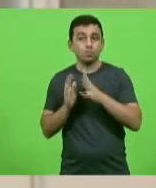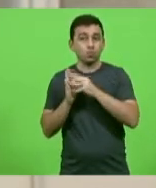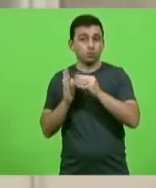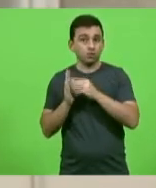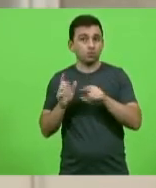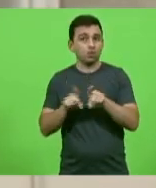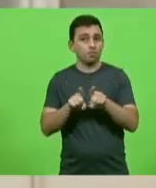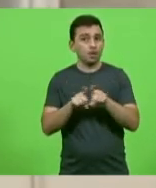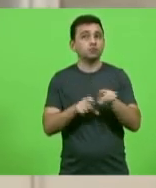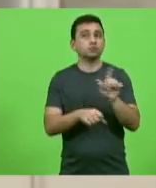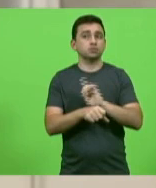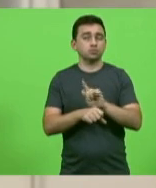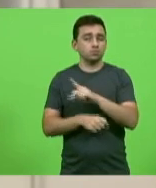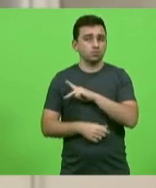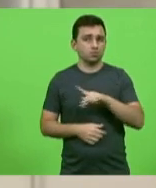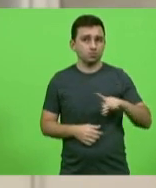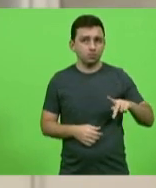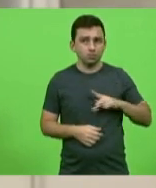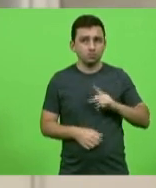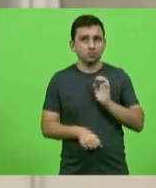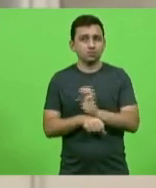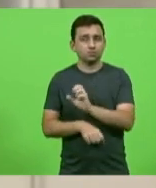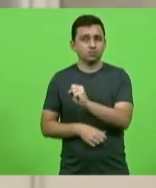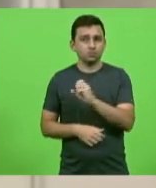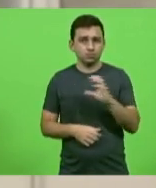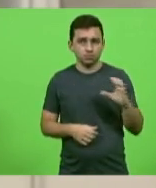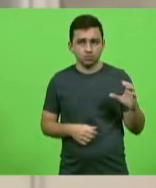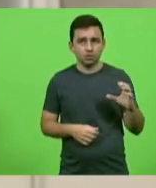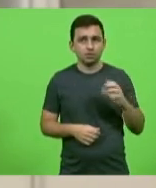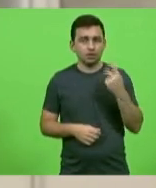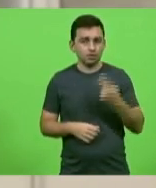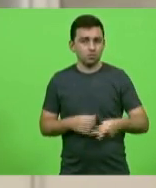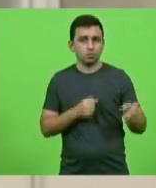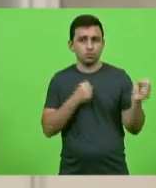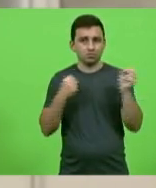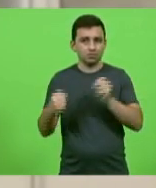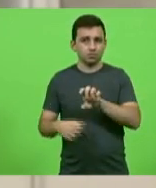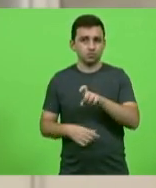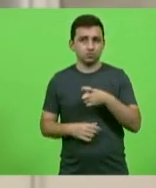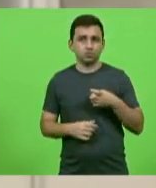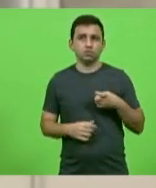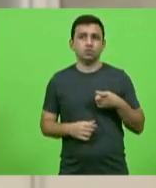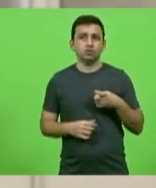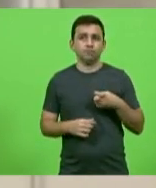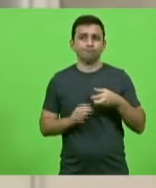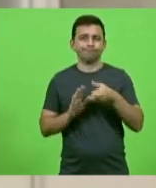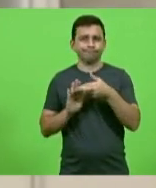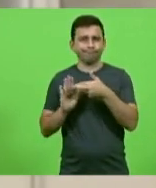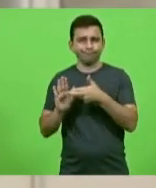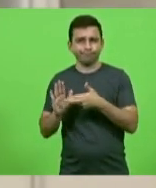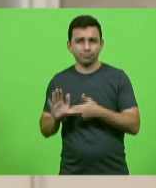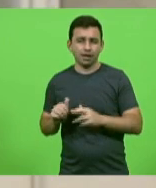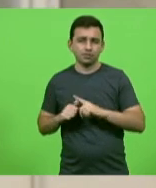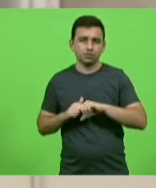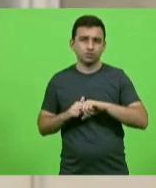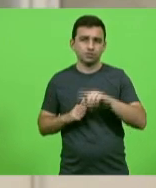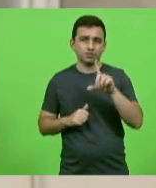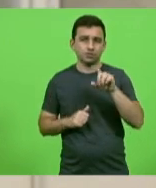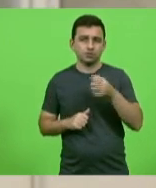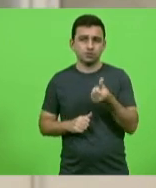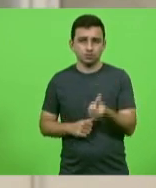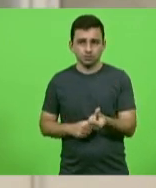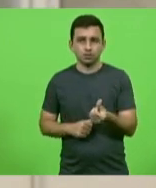modelo de gestão da administração pública Estadual no âmbito do Poder Executivo regulamentando em seu artigo